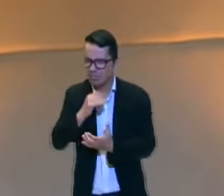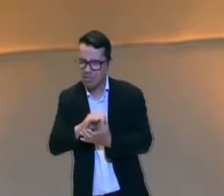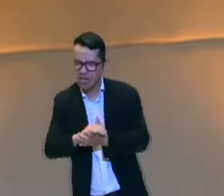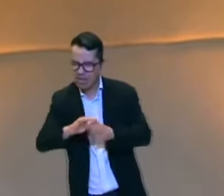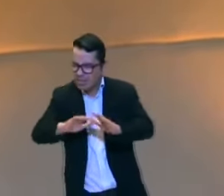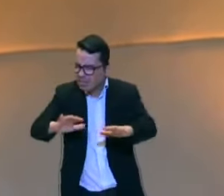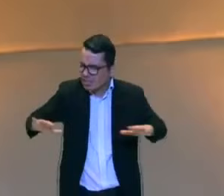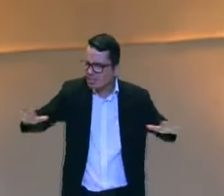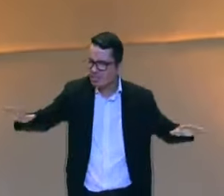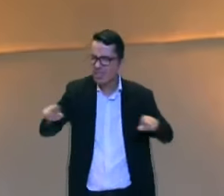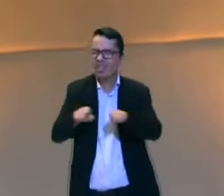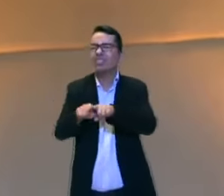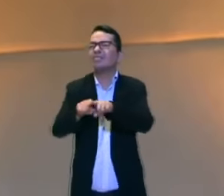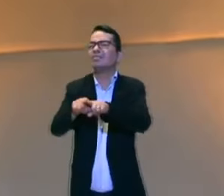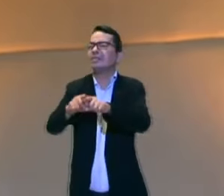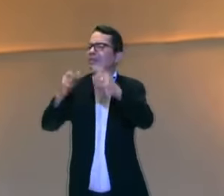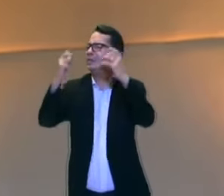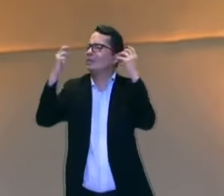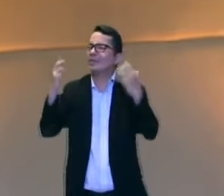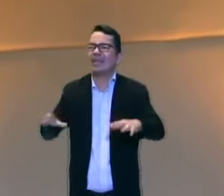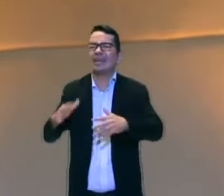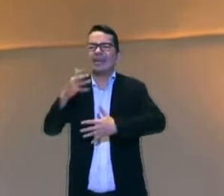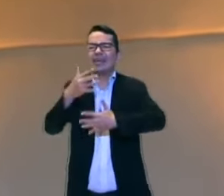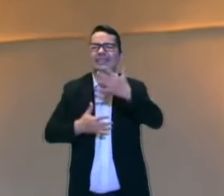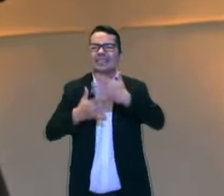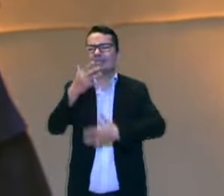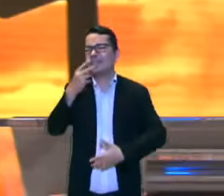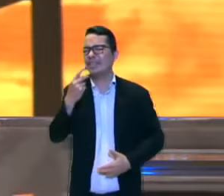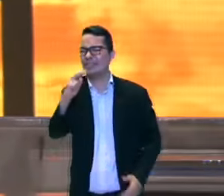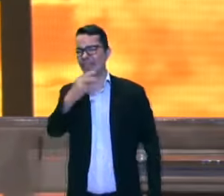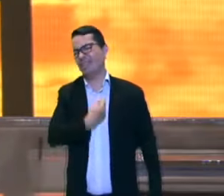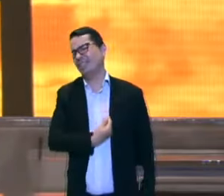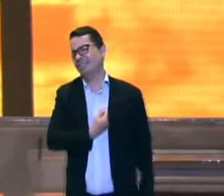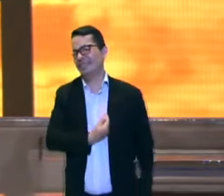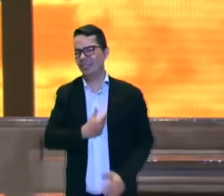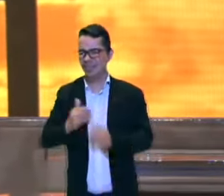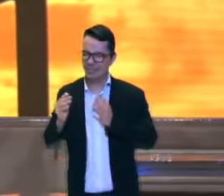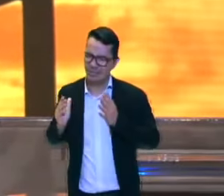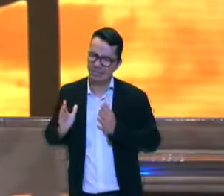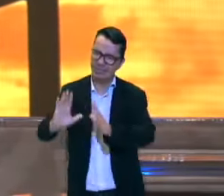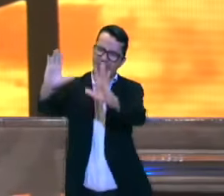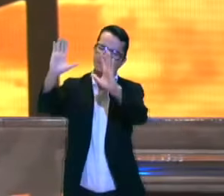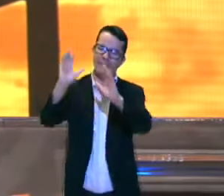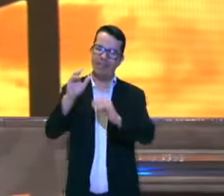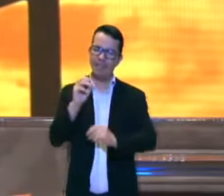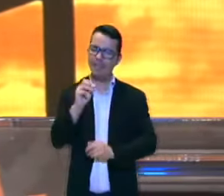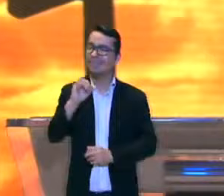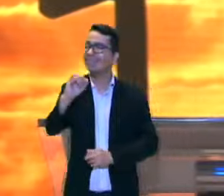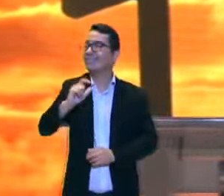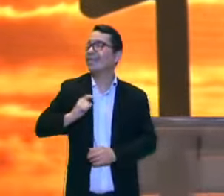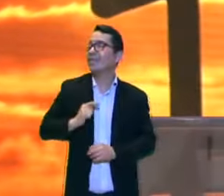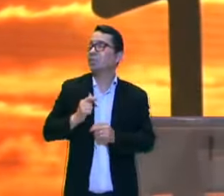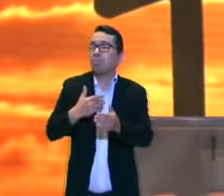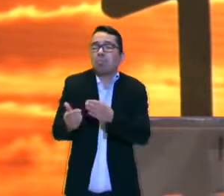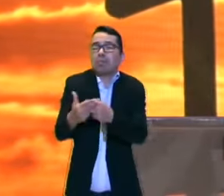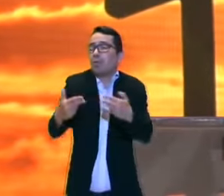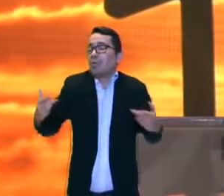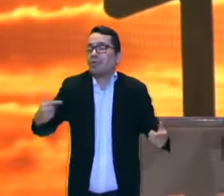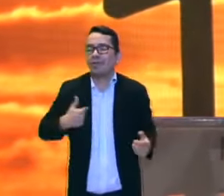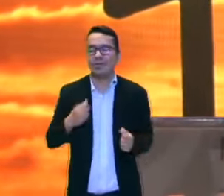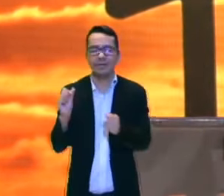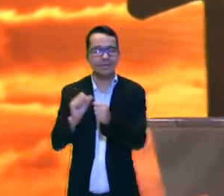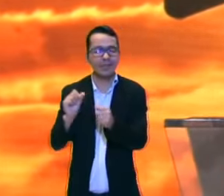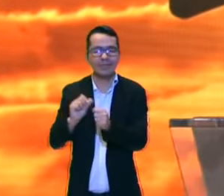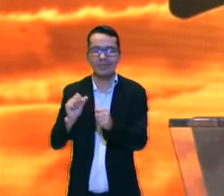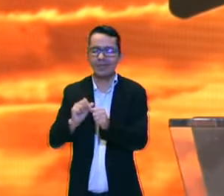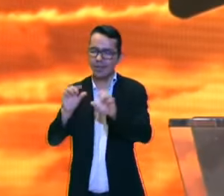meus irmãos. Pai, eu não quero. Se existe algo que eu estou fazendo, mesmo uma liberdade que o Senhor me deu,